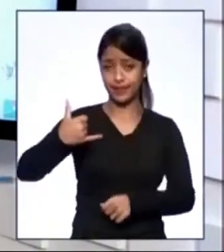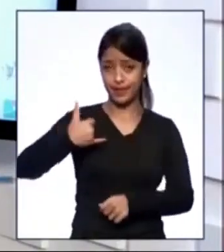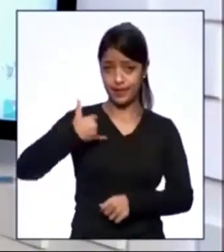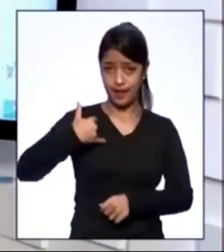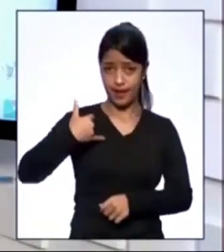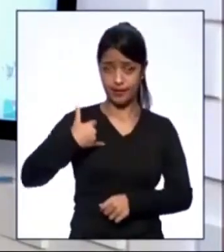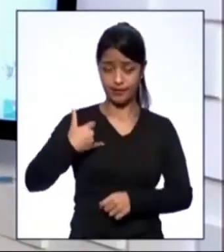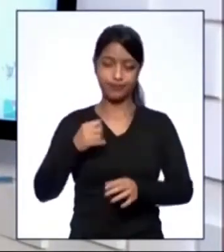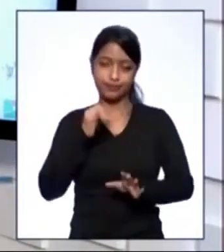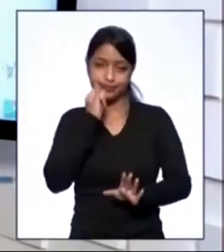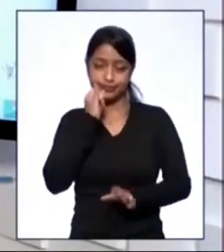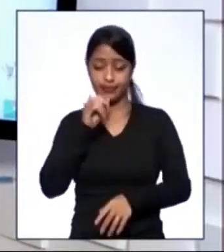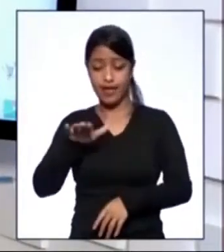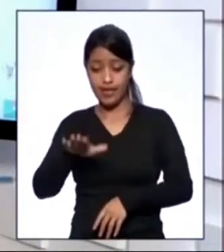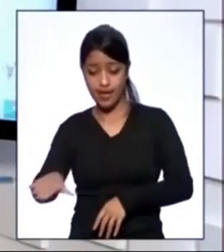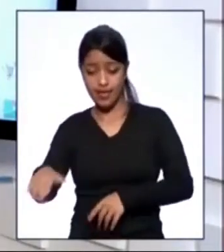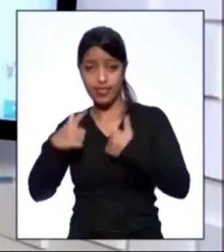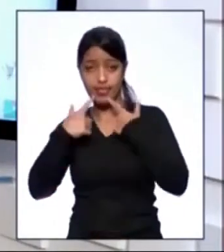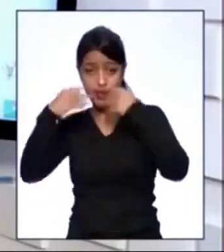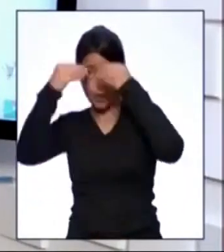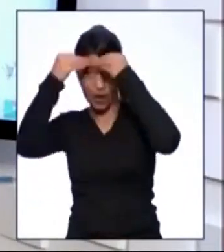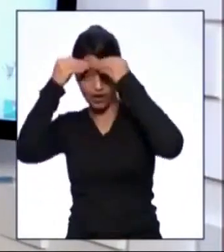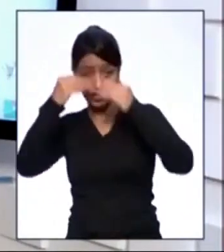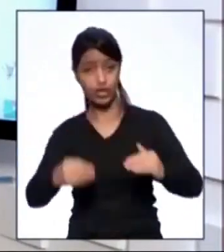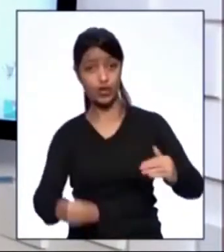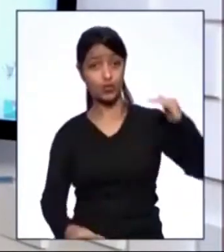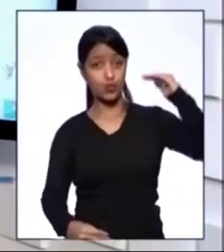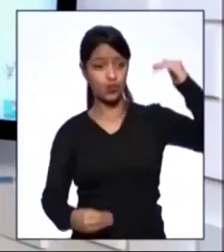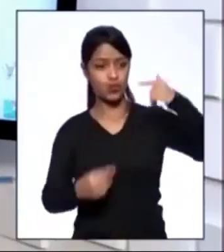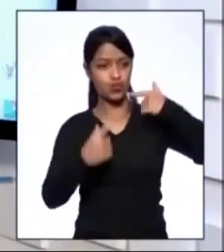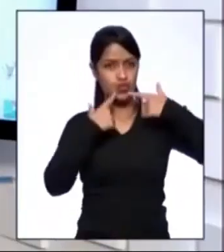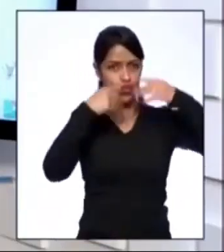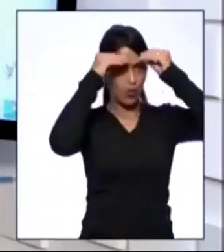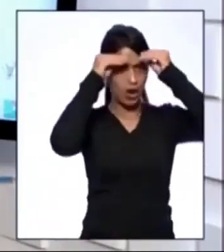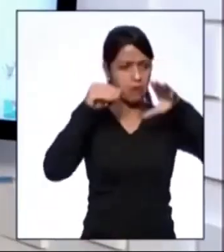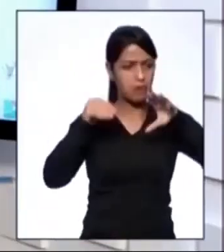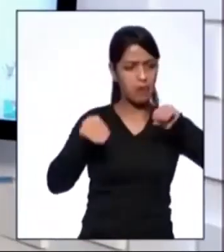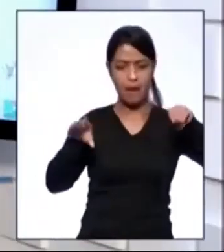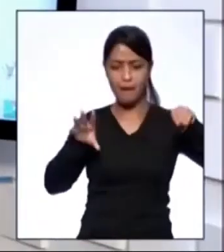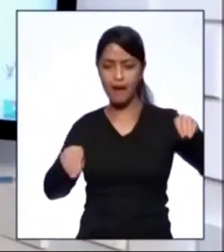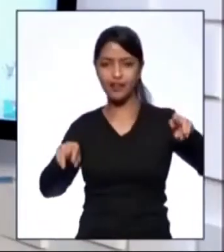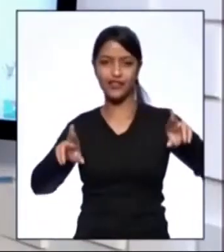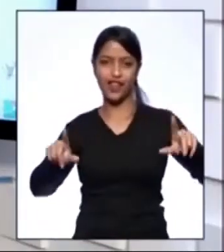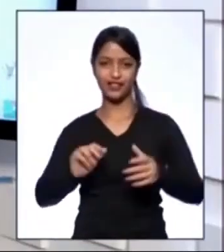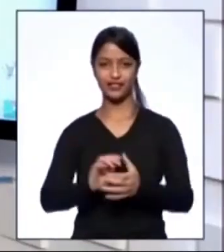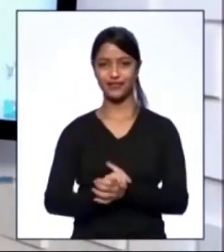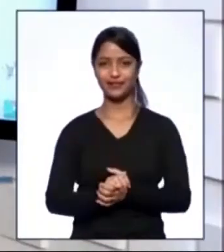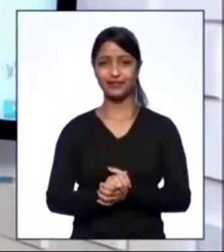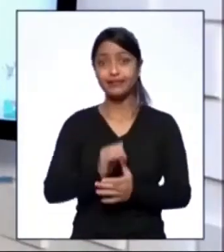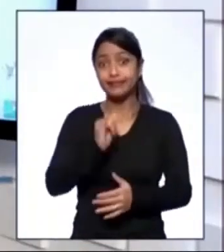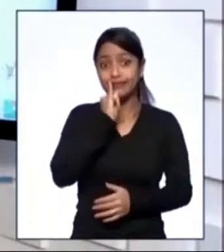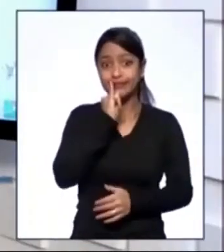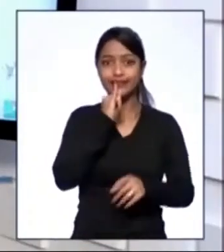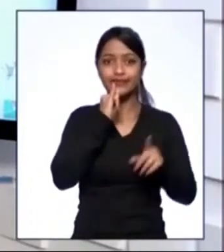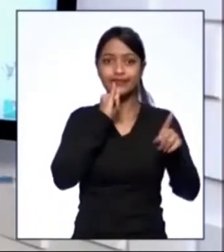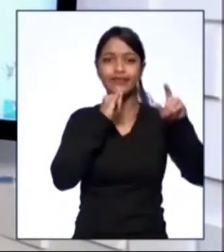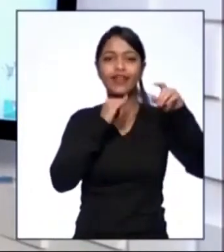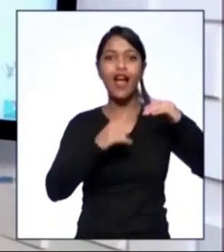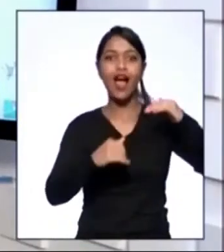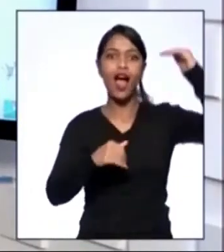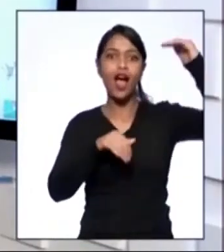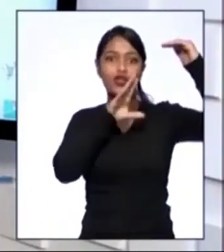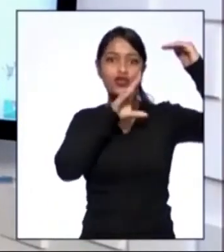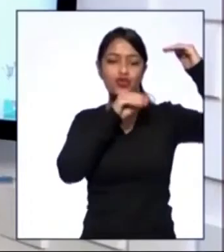linguagem diferente da criança. Então, quando um adulto fala como uma criança, ai, tô